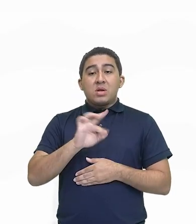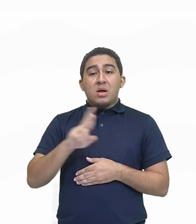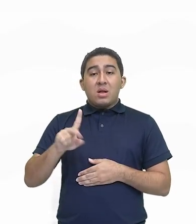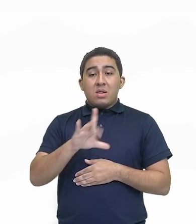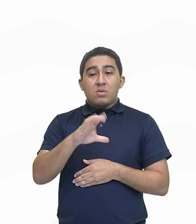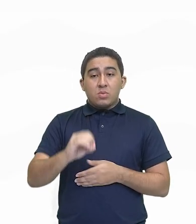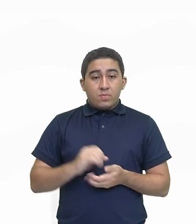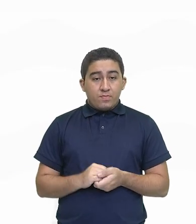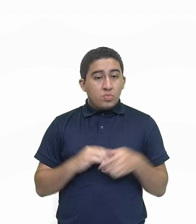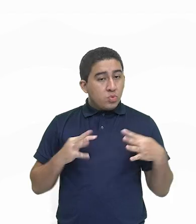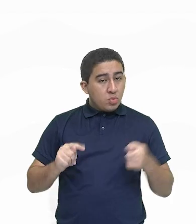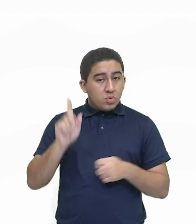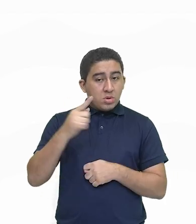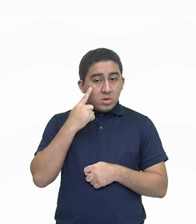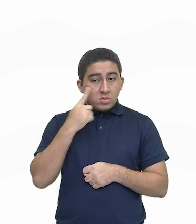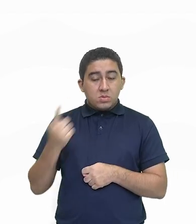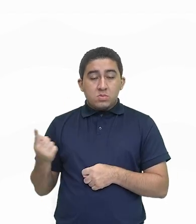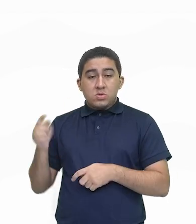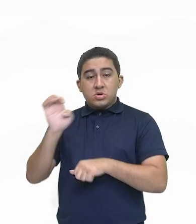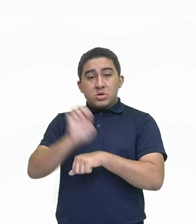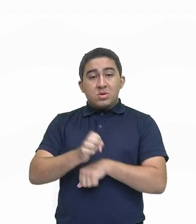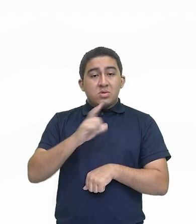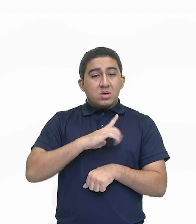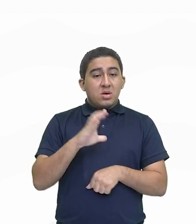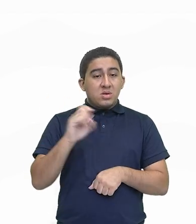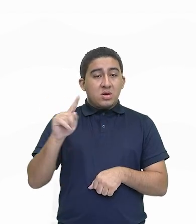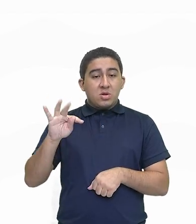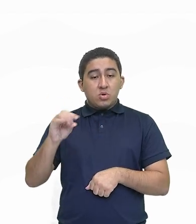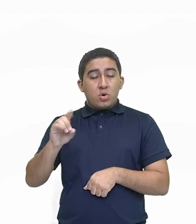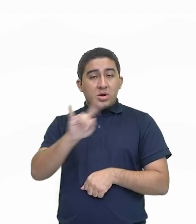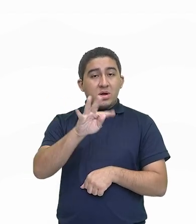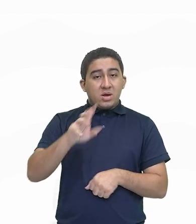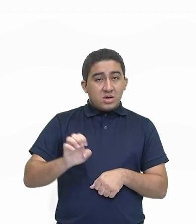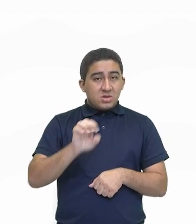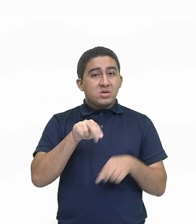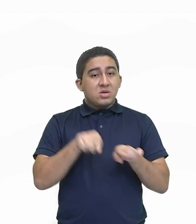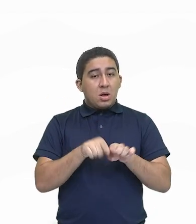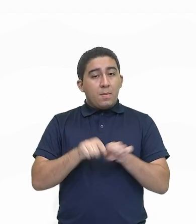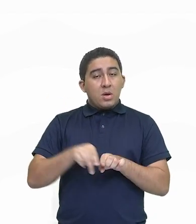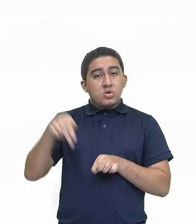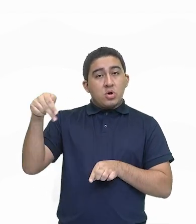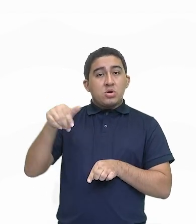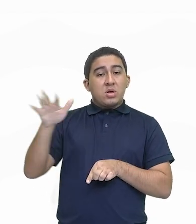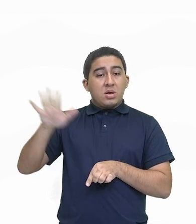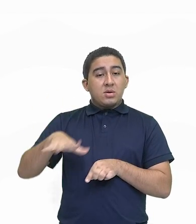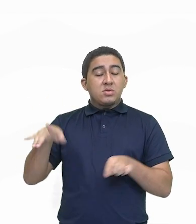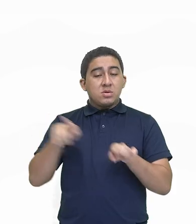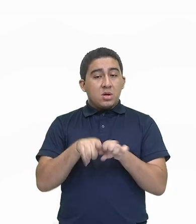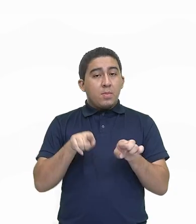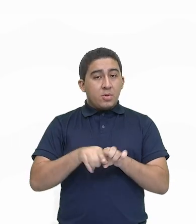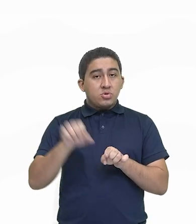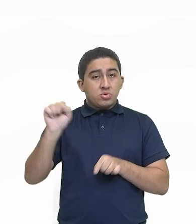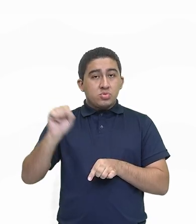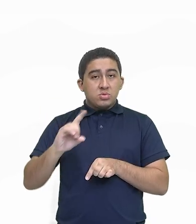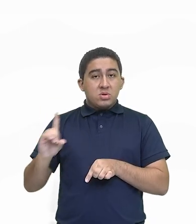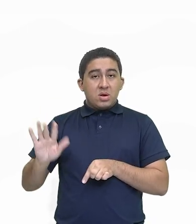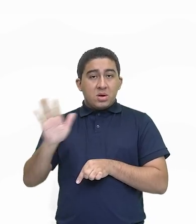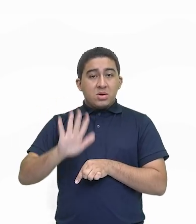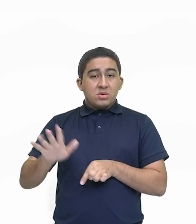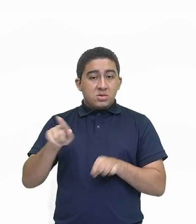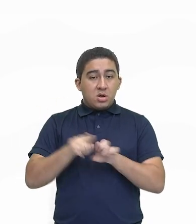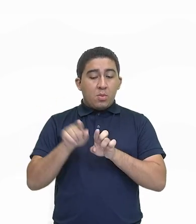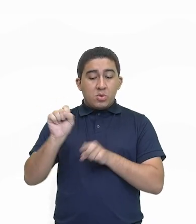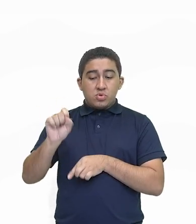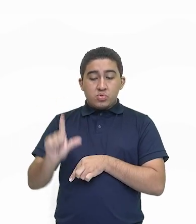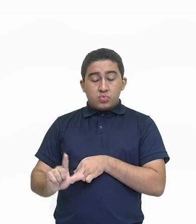Todos esses estados que vão ali do centro-oeste, do nordeste e também do sudeste e